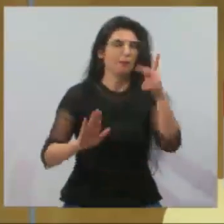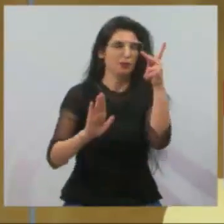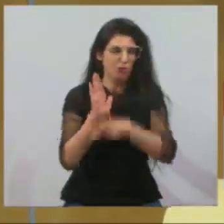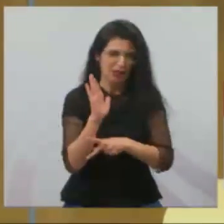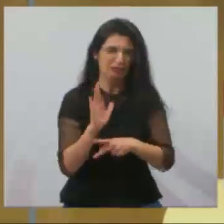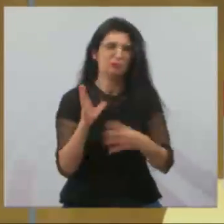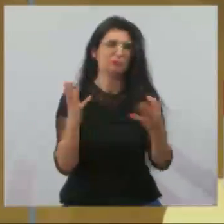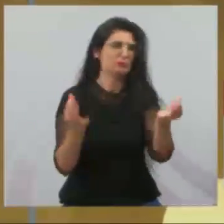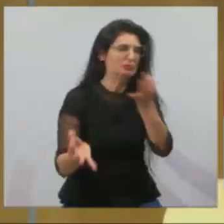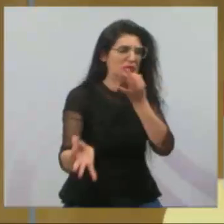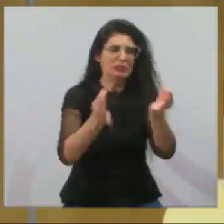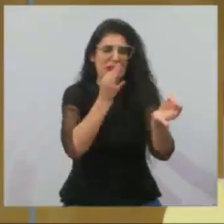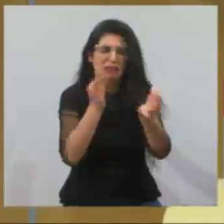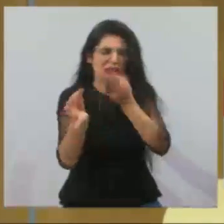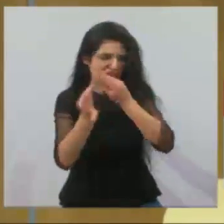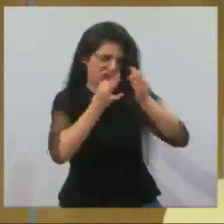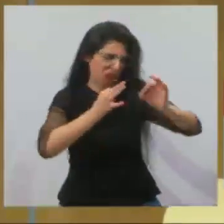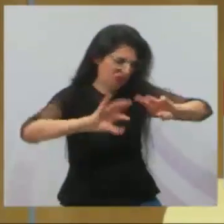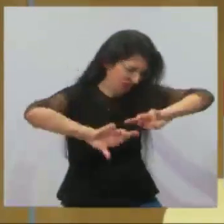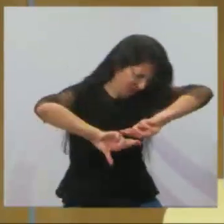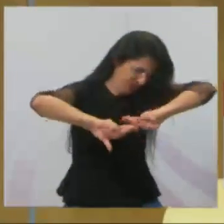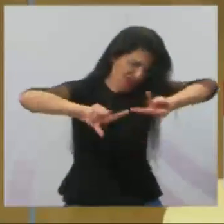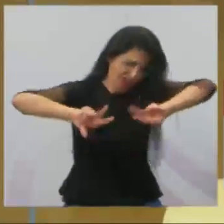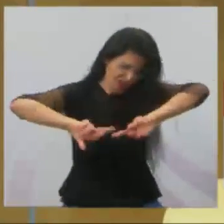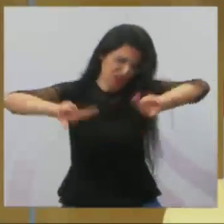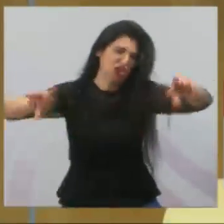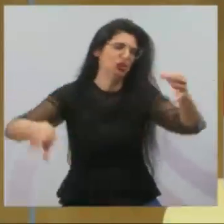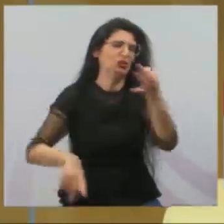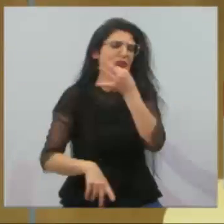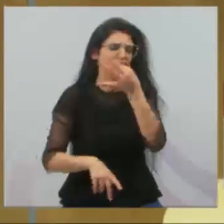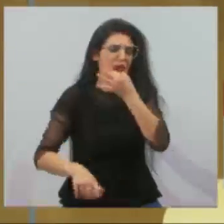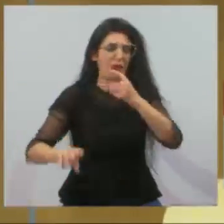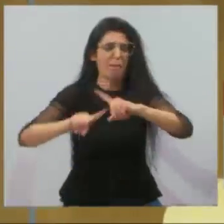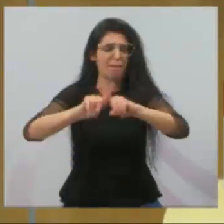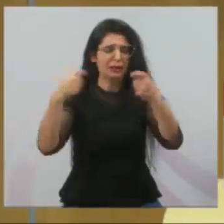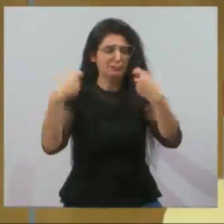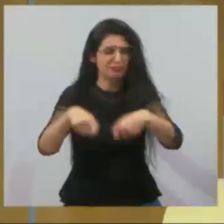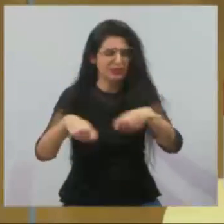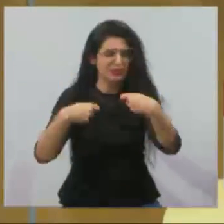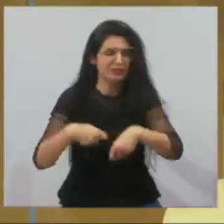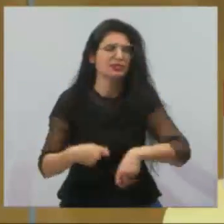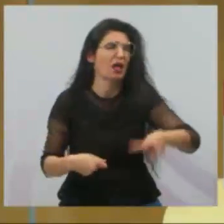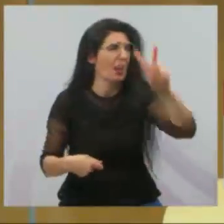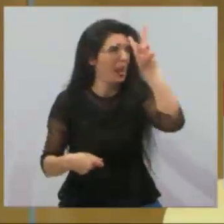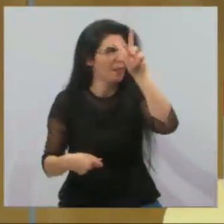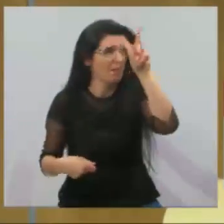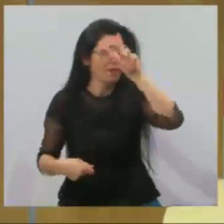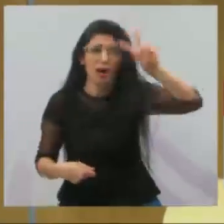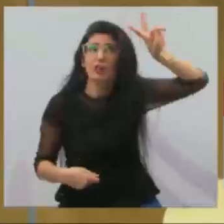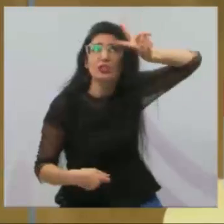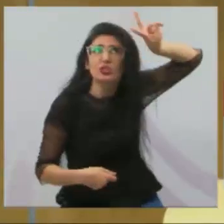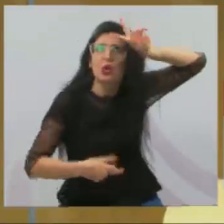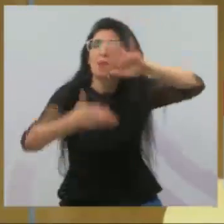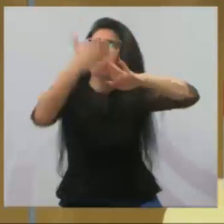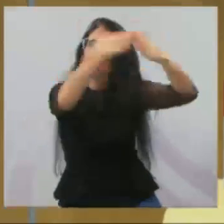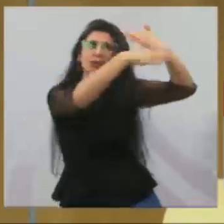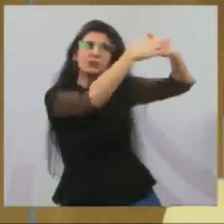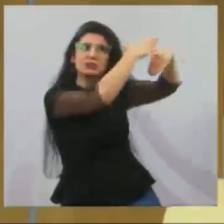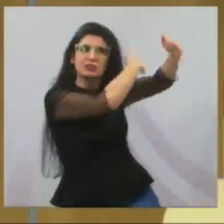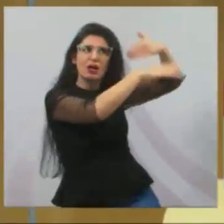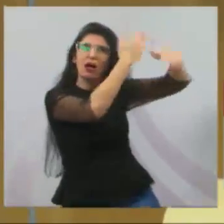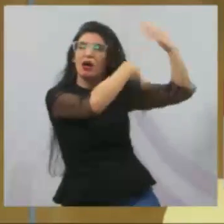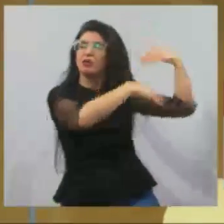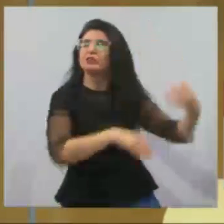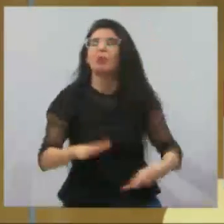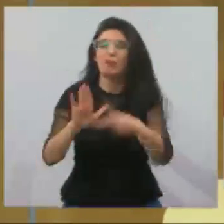polêmico, né, mas também resgatar o que aconteceu lá atrás, né. Esse, na realidade, é um projeto, e aí disse muito